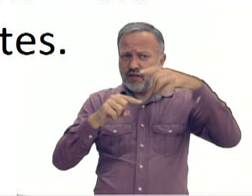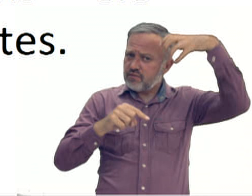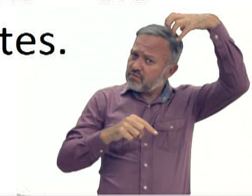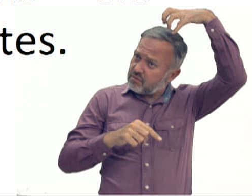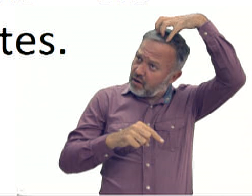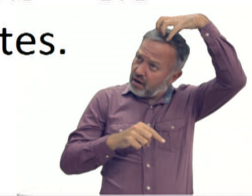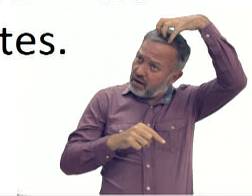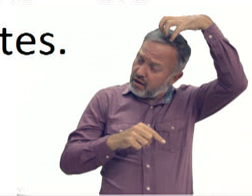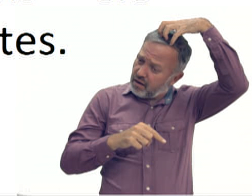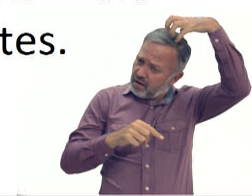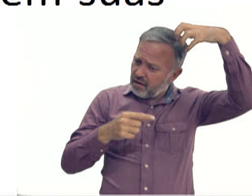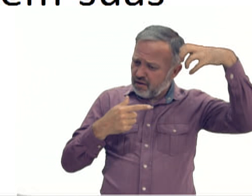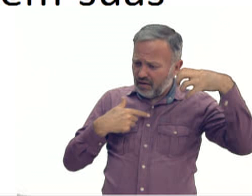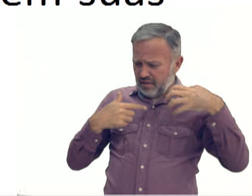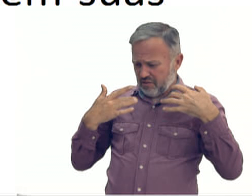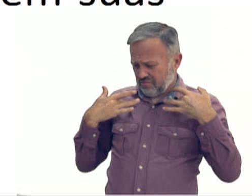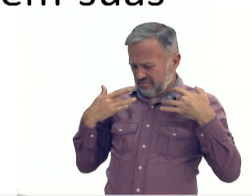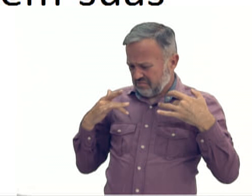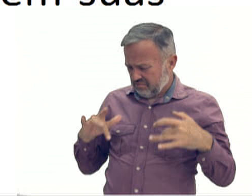tristes.